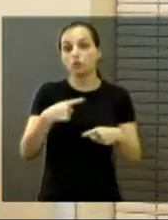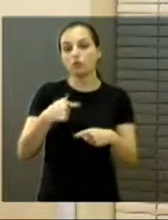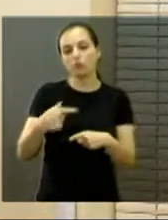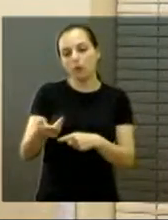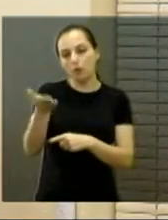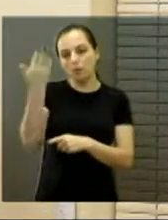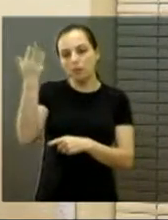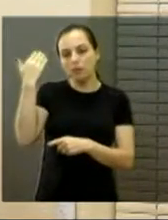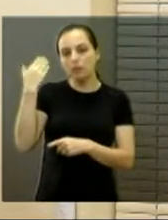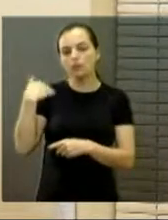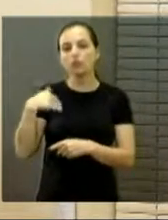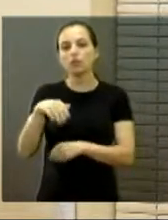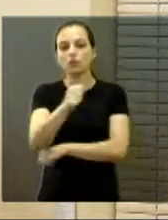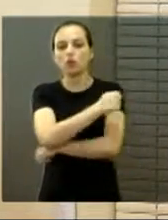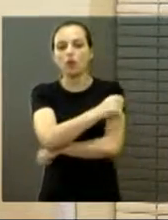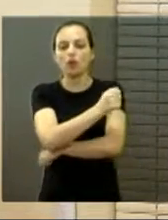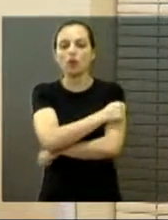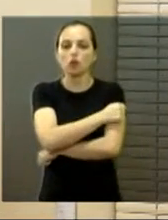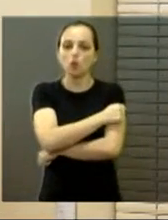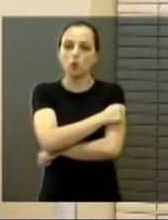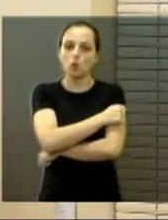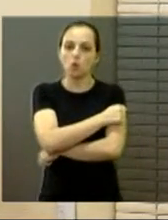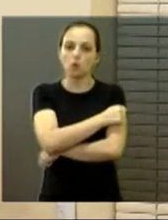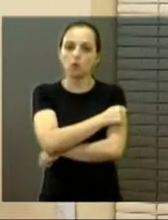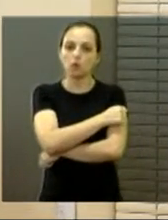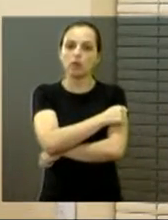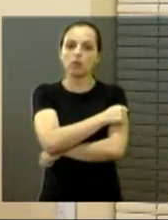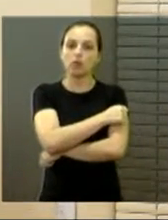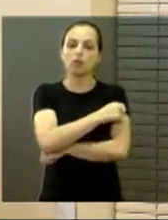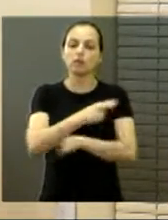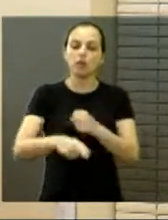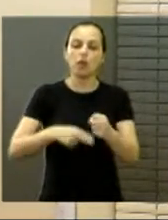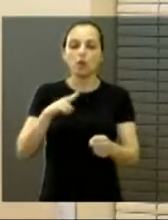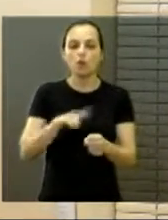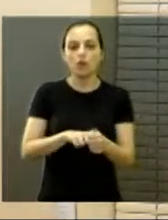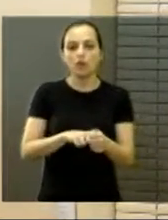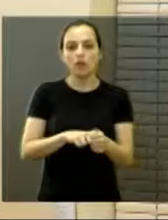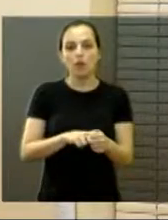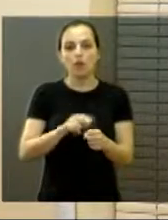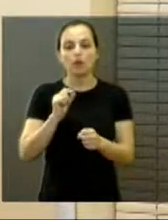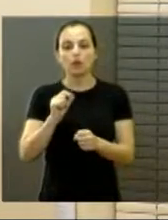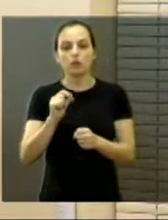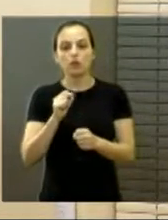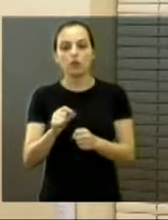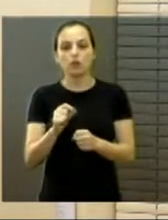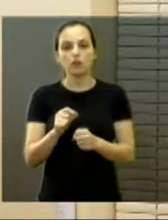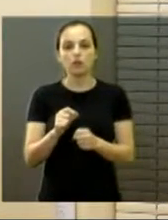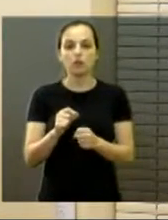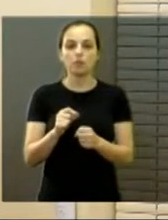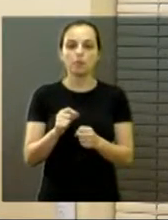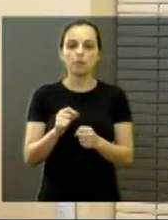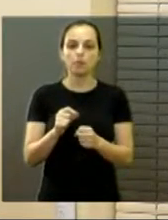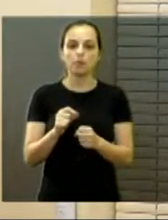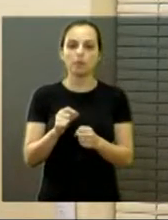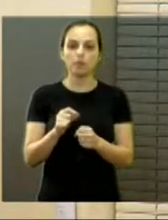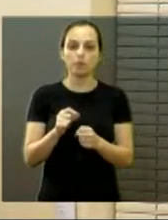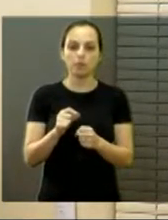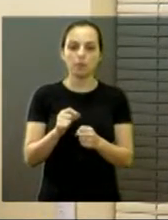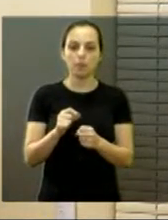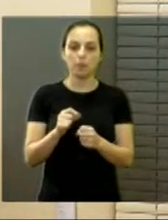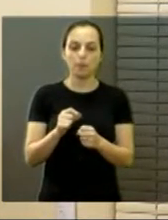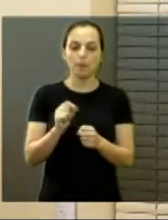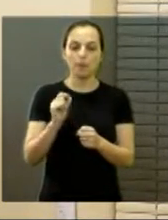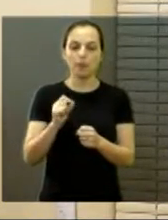envolvendo algumas alunas da Unesp que moram na região do Carmo, que foram seguidamente,